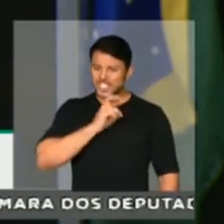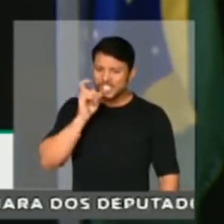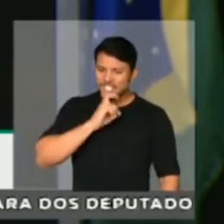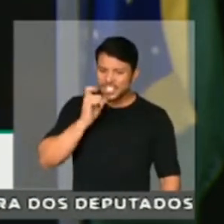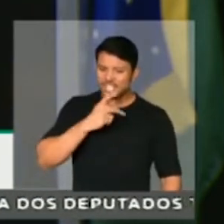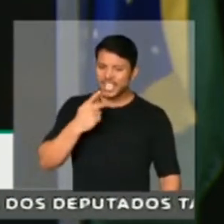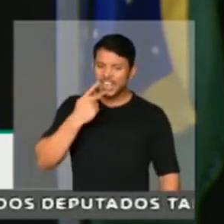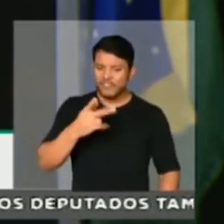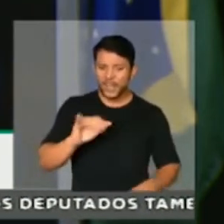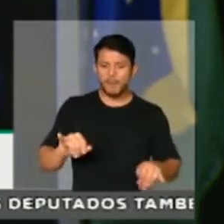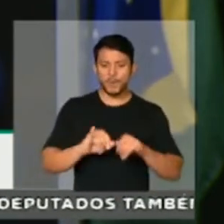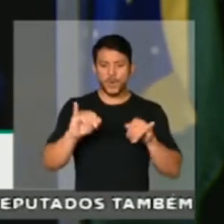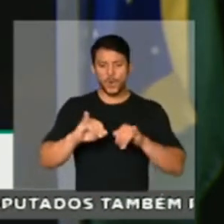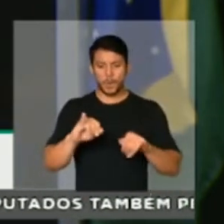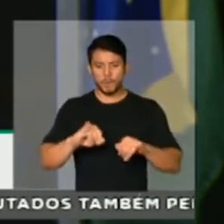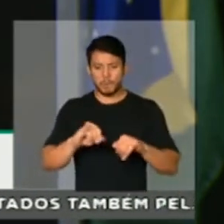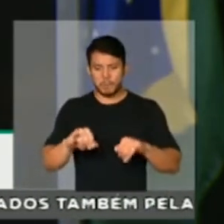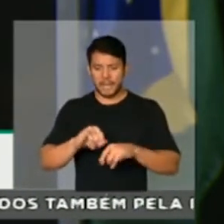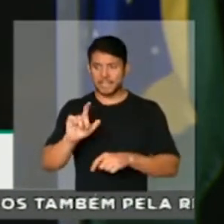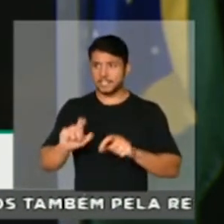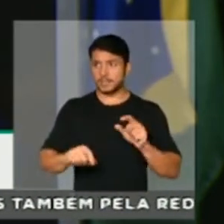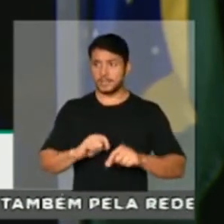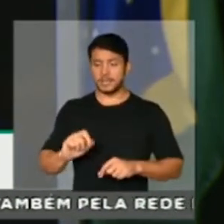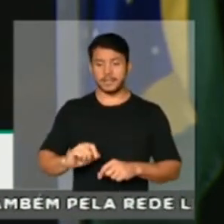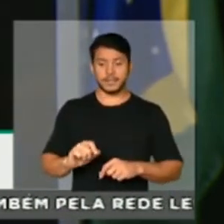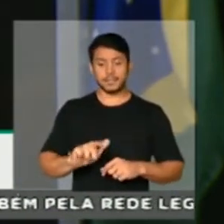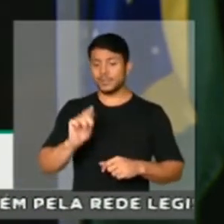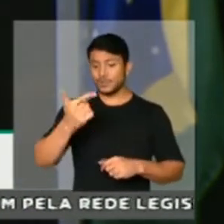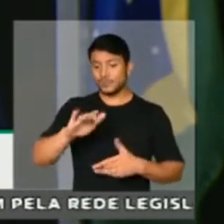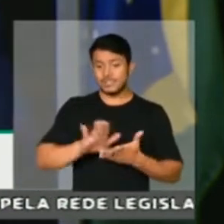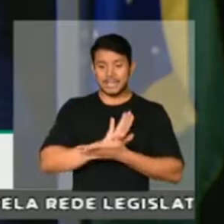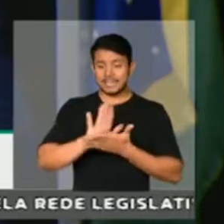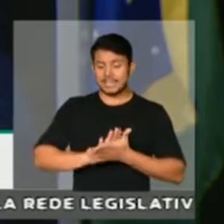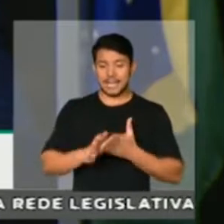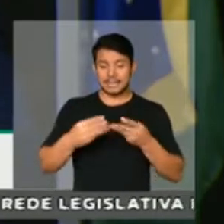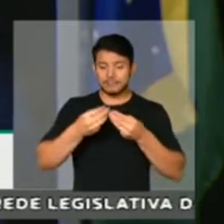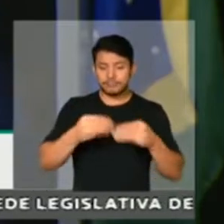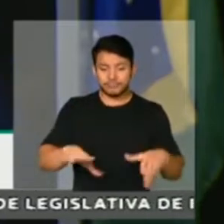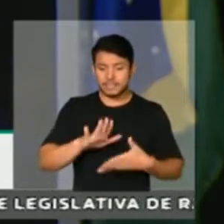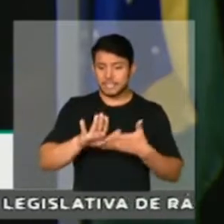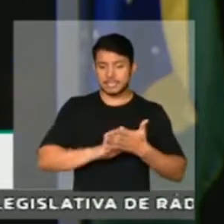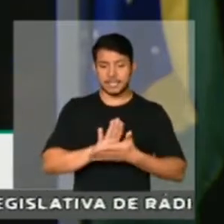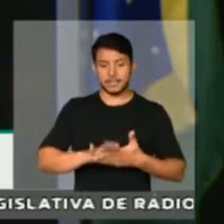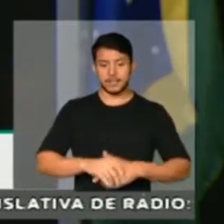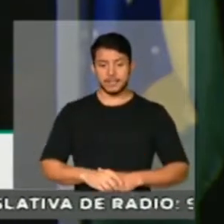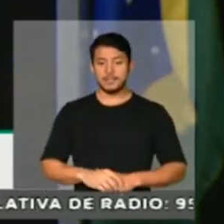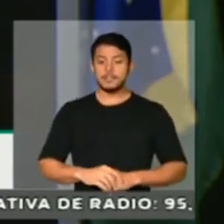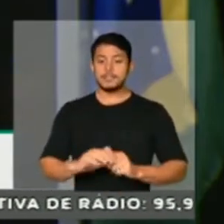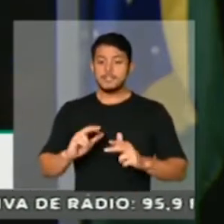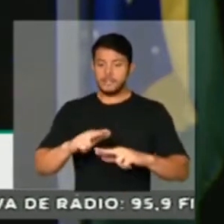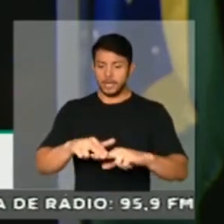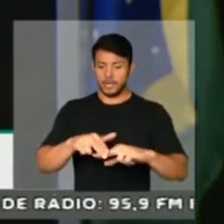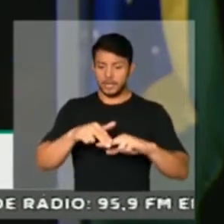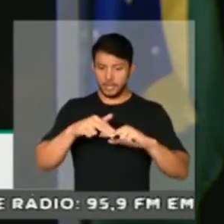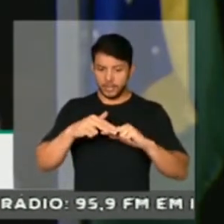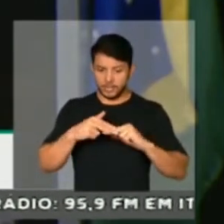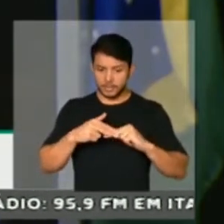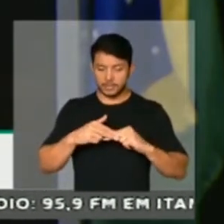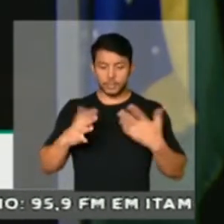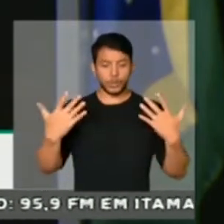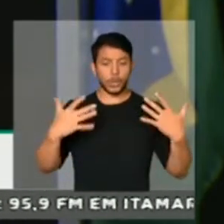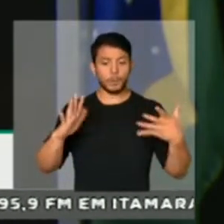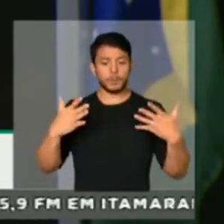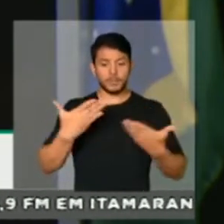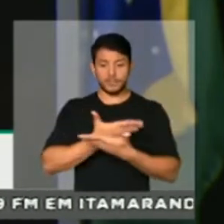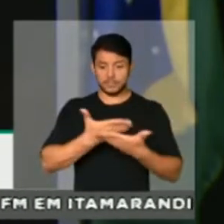mentiras a respeito do governo, de um suposto desgaste que não existe, e isso foi provado neste domingo. Portanto, saúdo aqui a